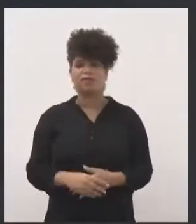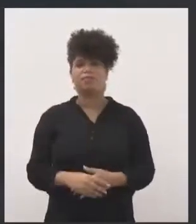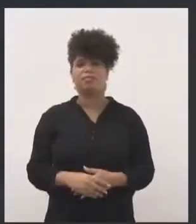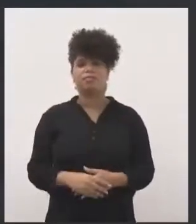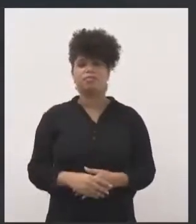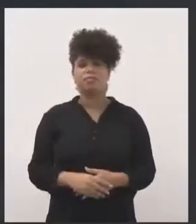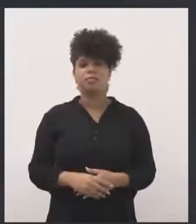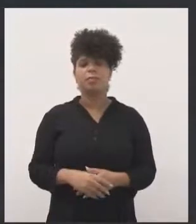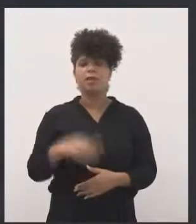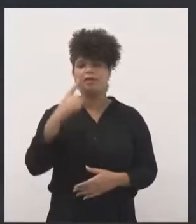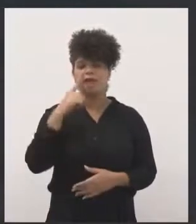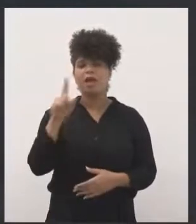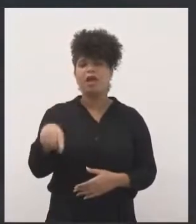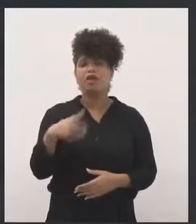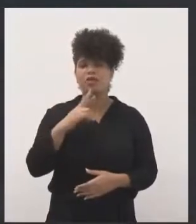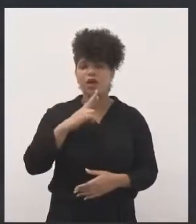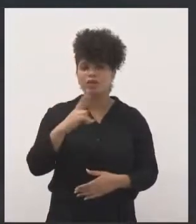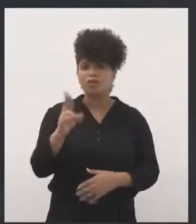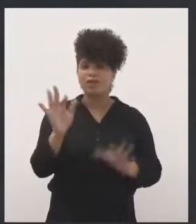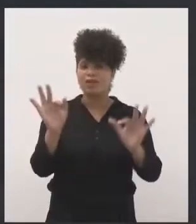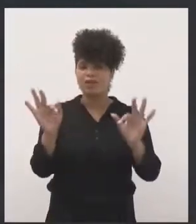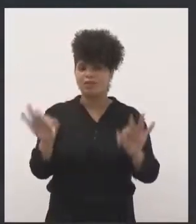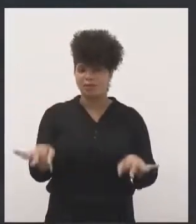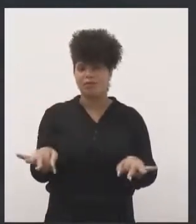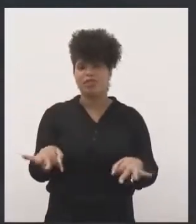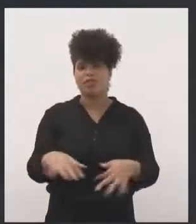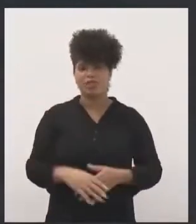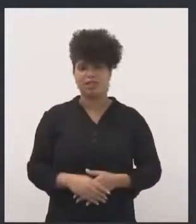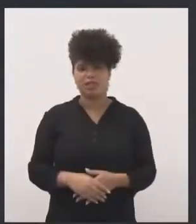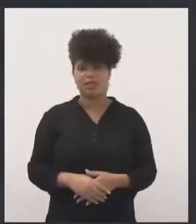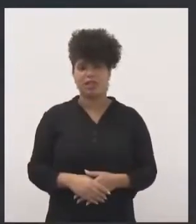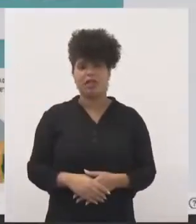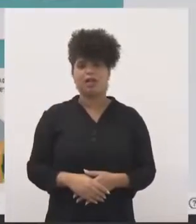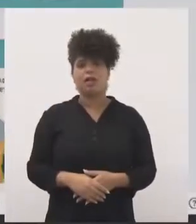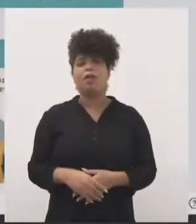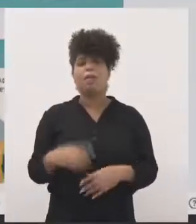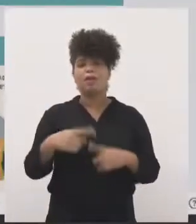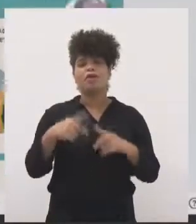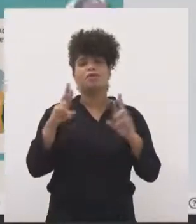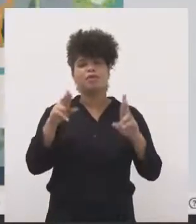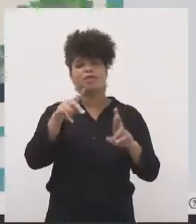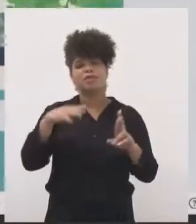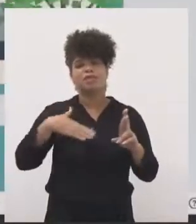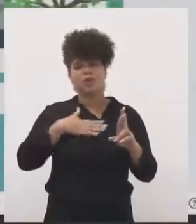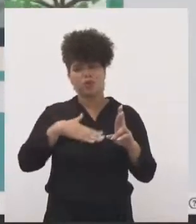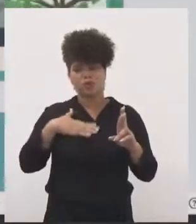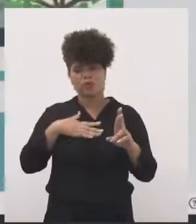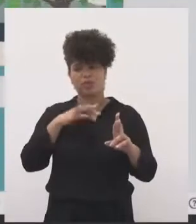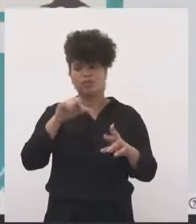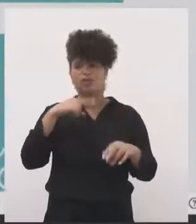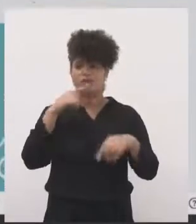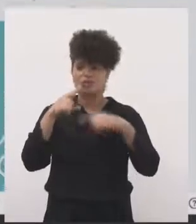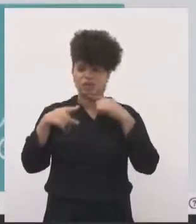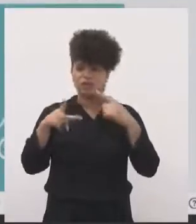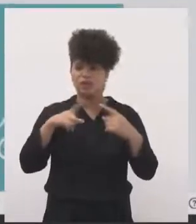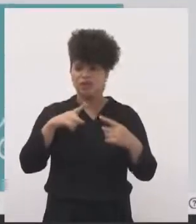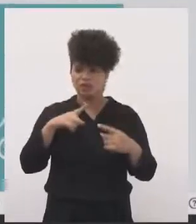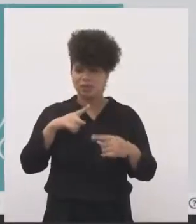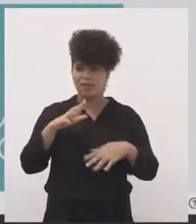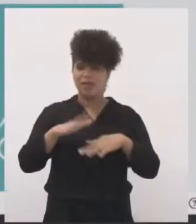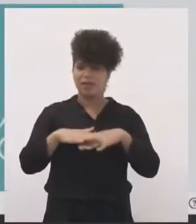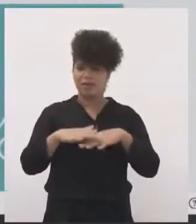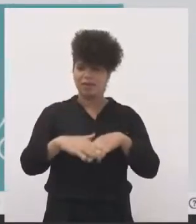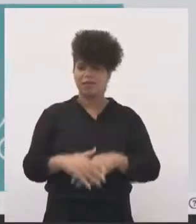foi o resultado final. Eu espero que vocês tenham gostado. Se vocês tiverem alguma dúvida,